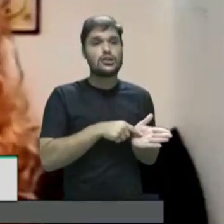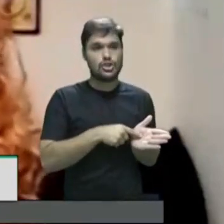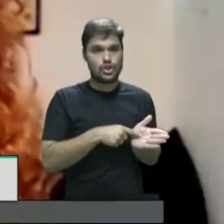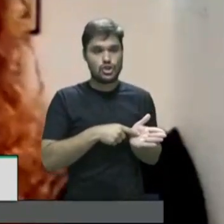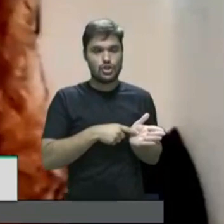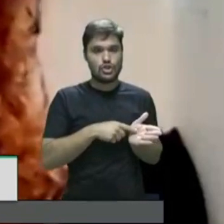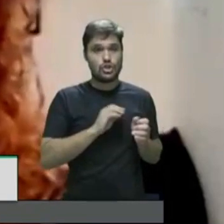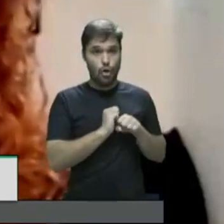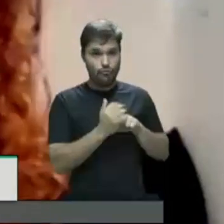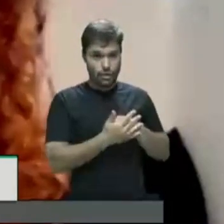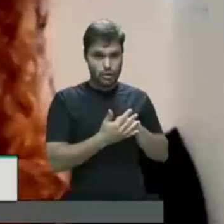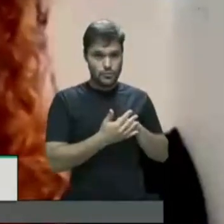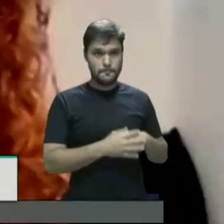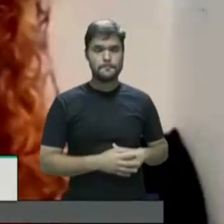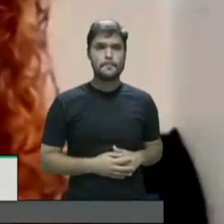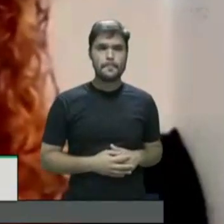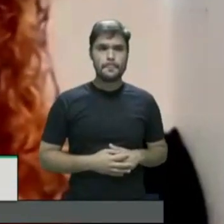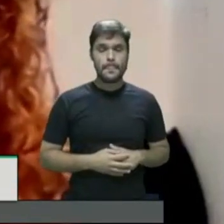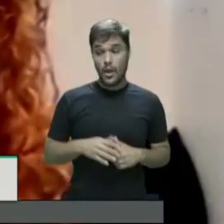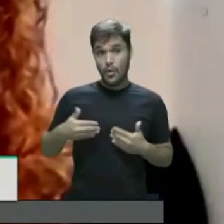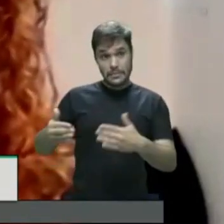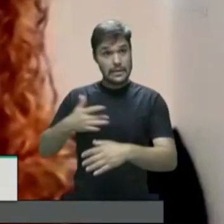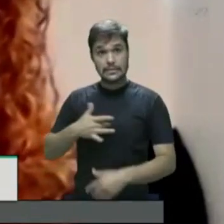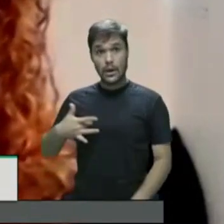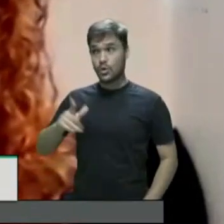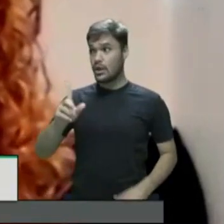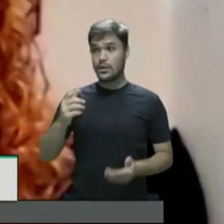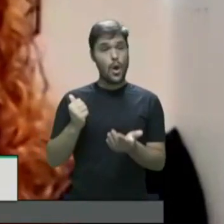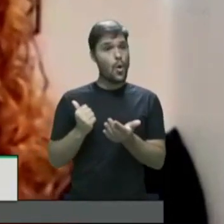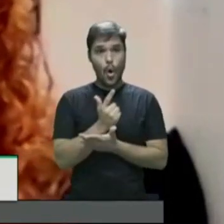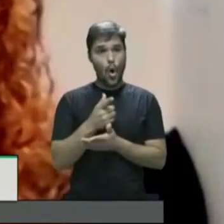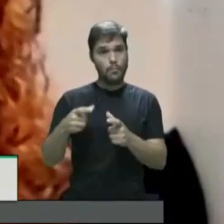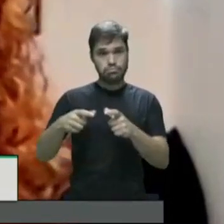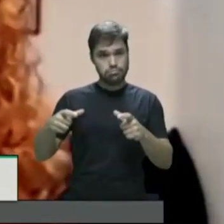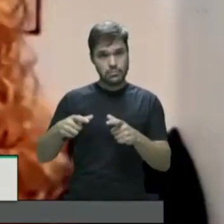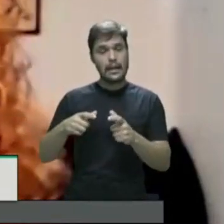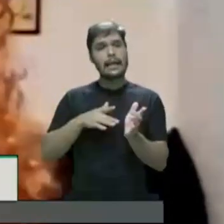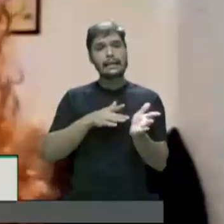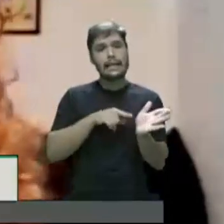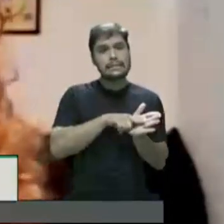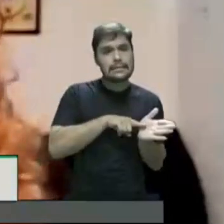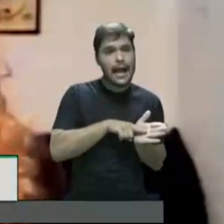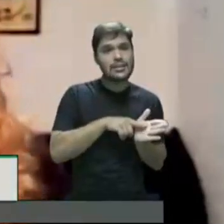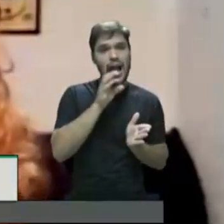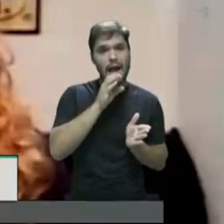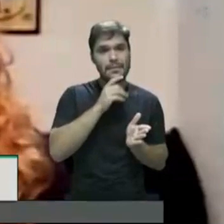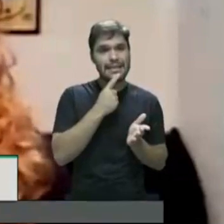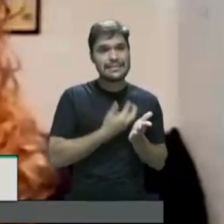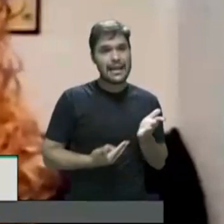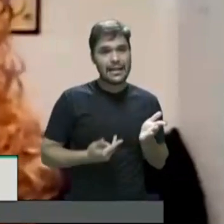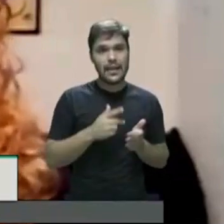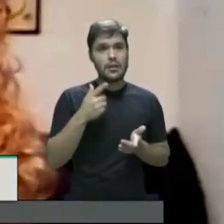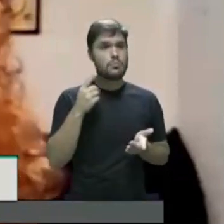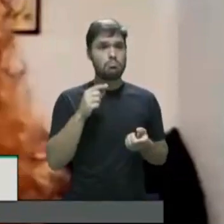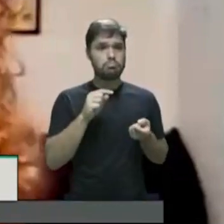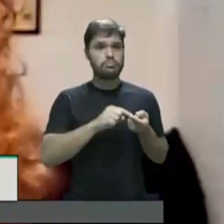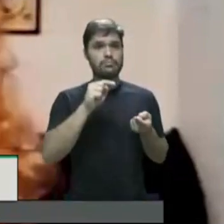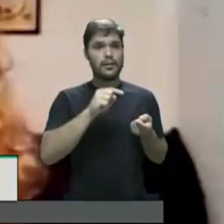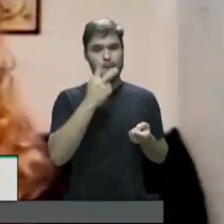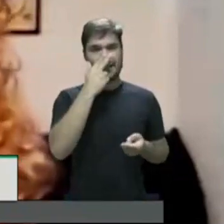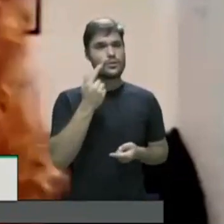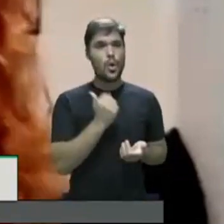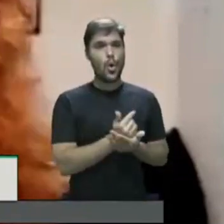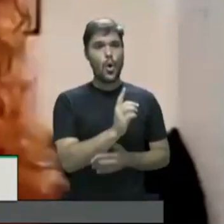tenho, não faz a compra de testagem de antígeno, que é aquele teste rápido. E nós precisamos de pelo